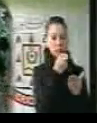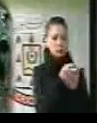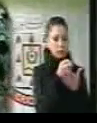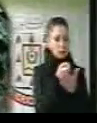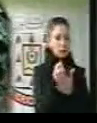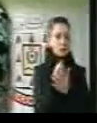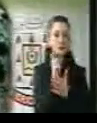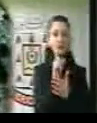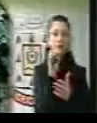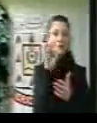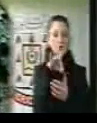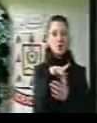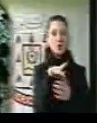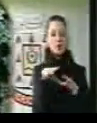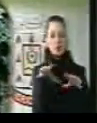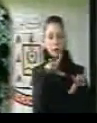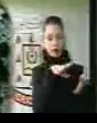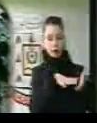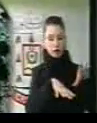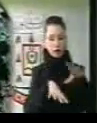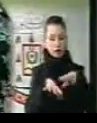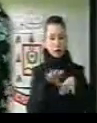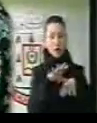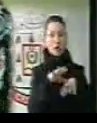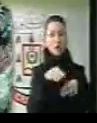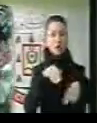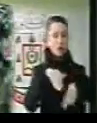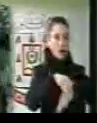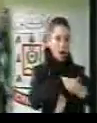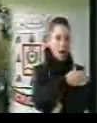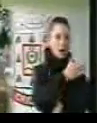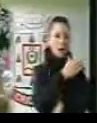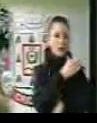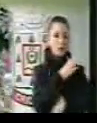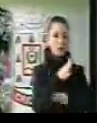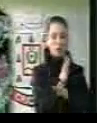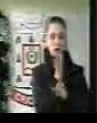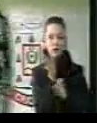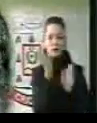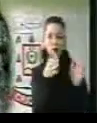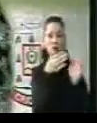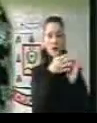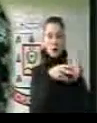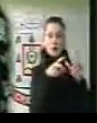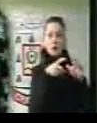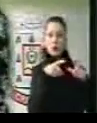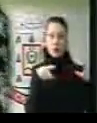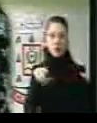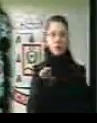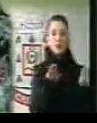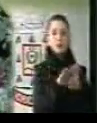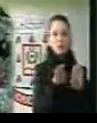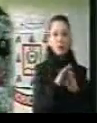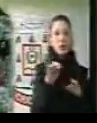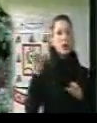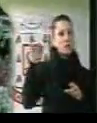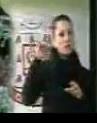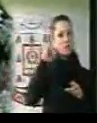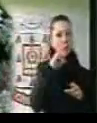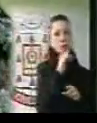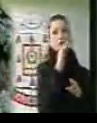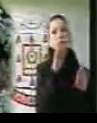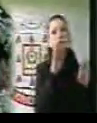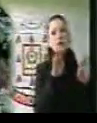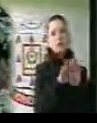investimentos, não só na área, né, de rodovias, mas também na questão das ferrovias, de aeroportos e tudo que